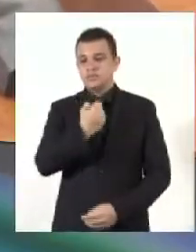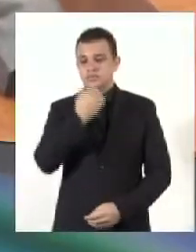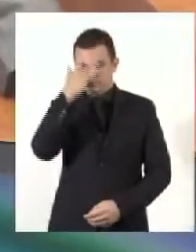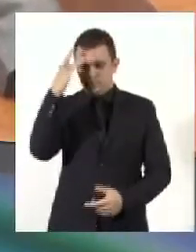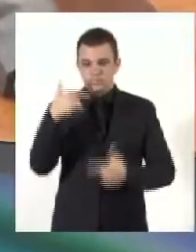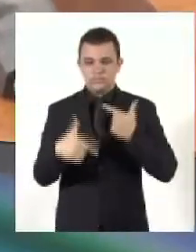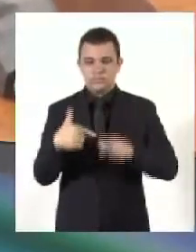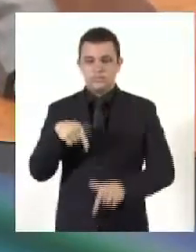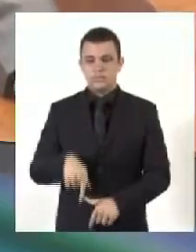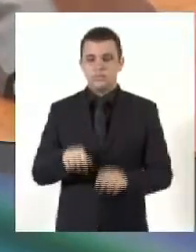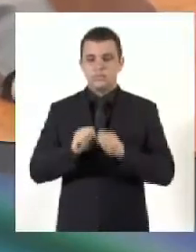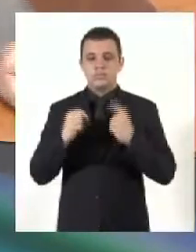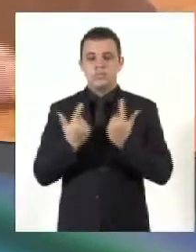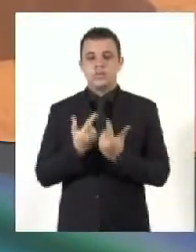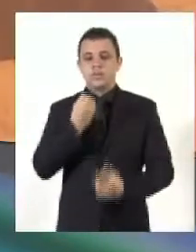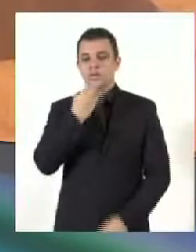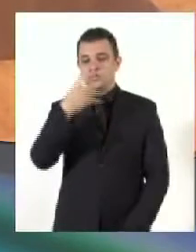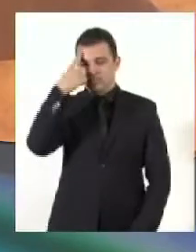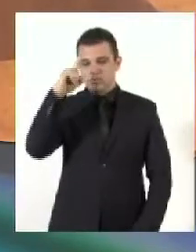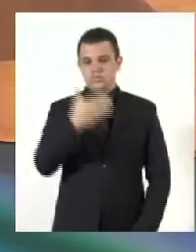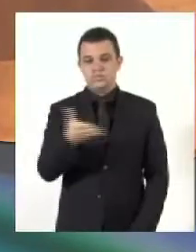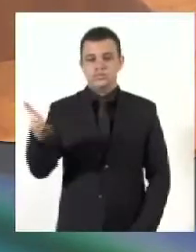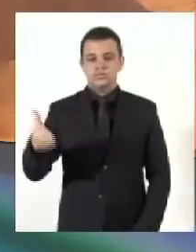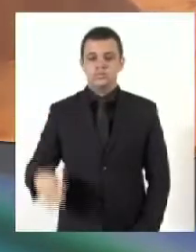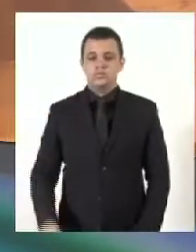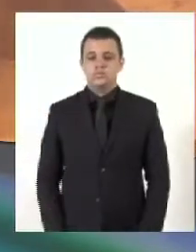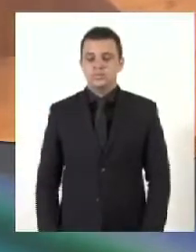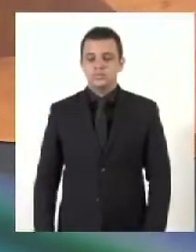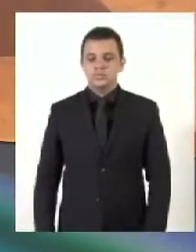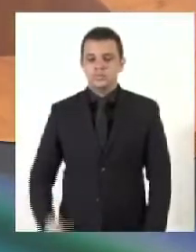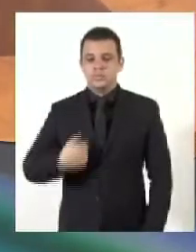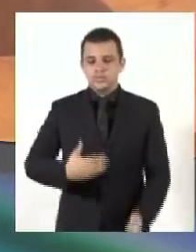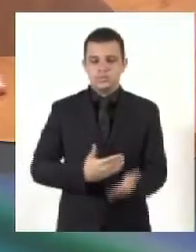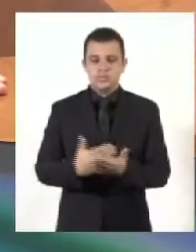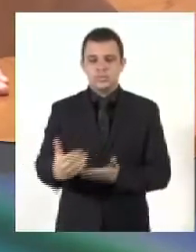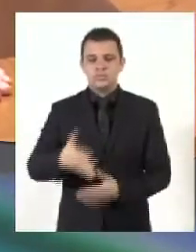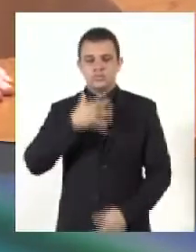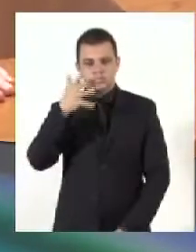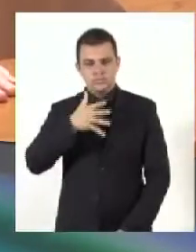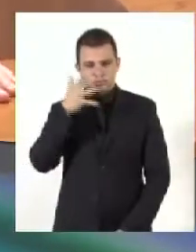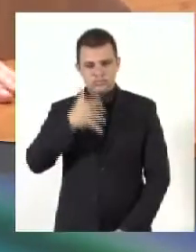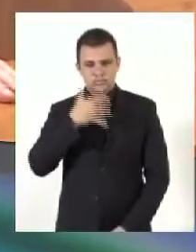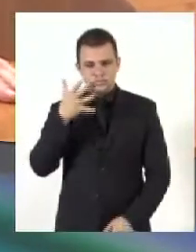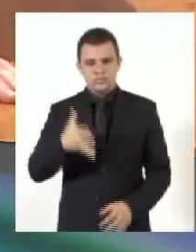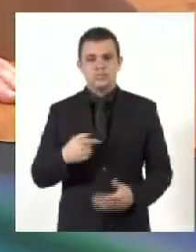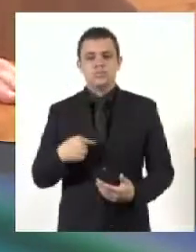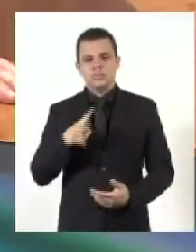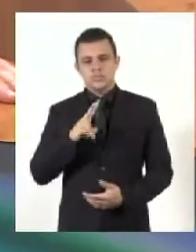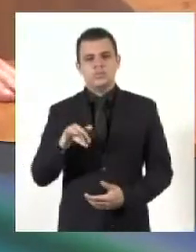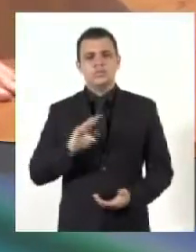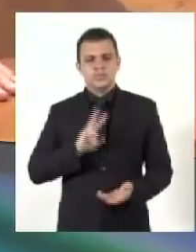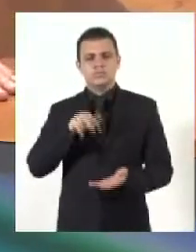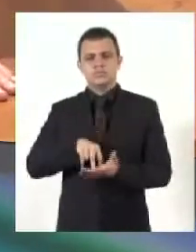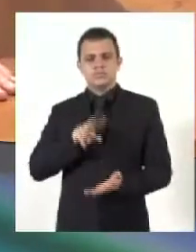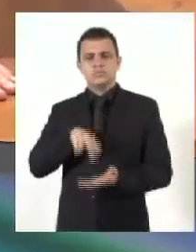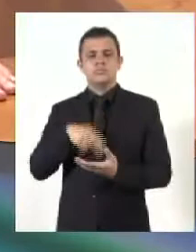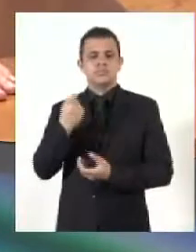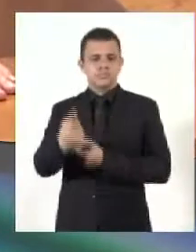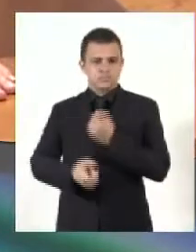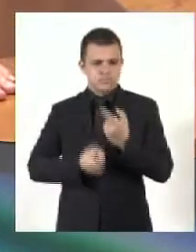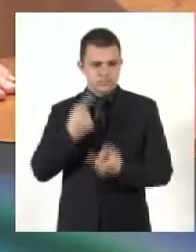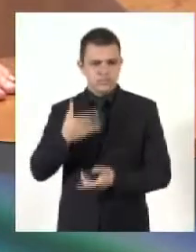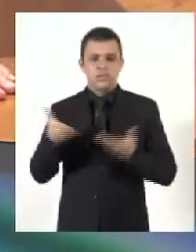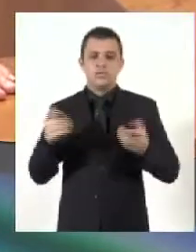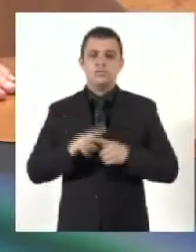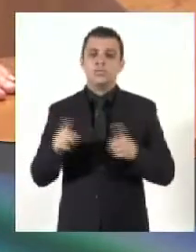funcionários, meu muito bom dia. Eu vou começar uma série de discursos, eu uso muito pouco essa tribuna, e hoje eu vou